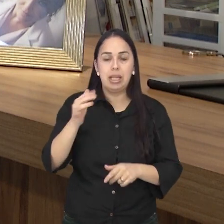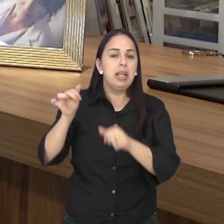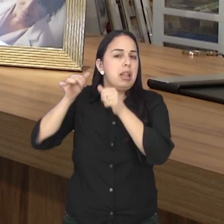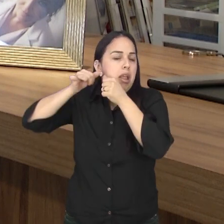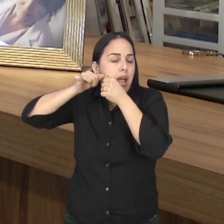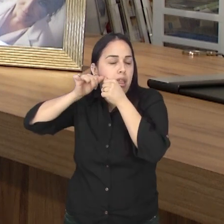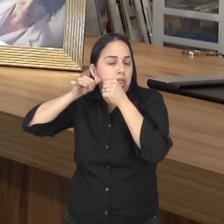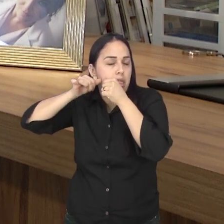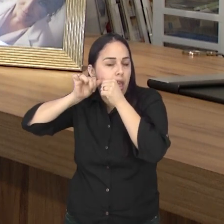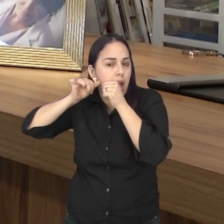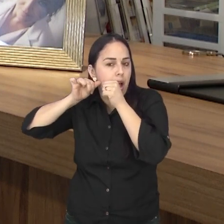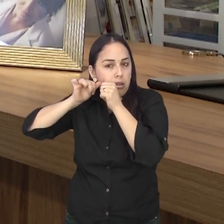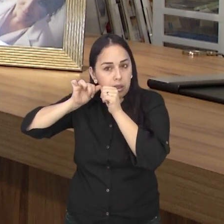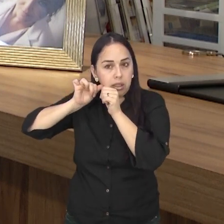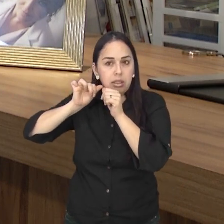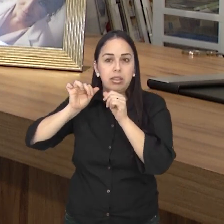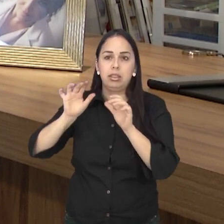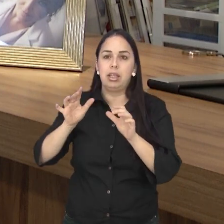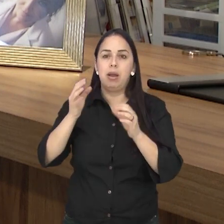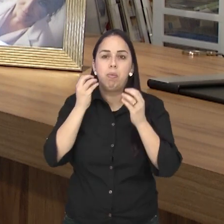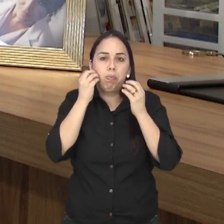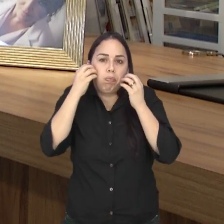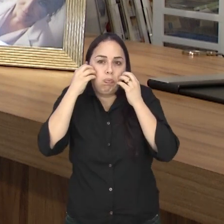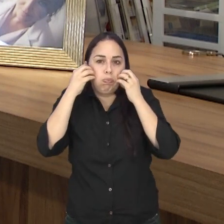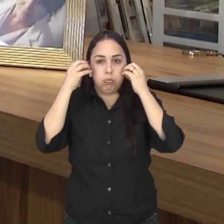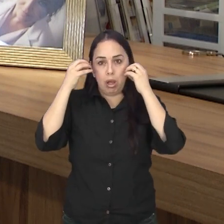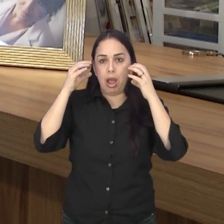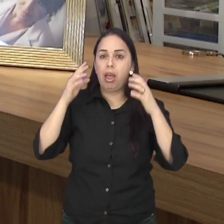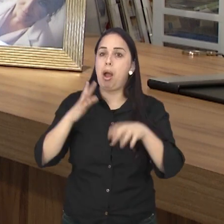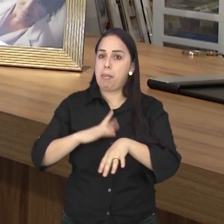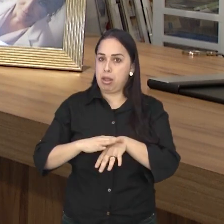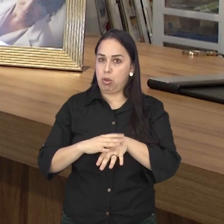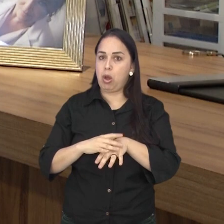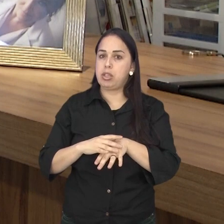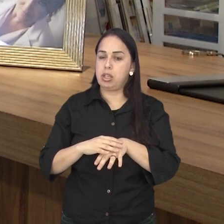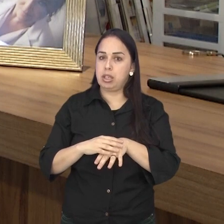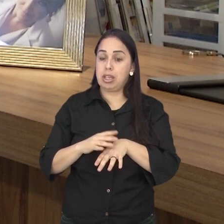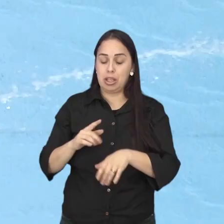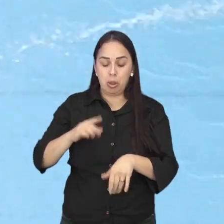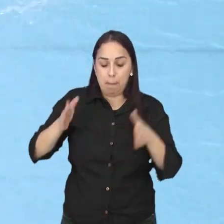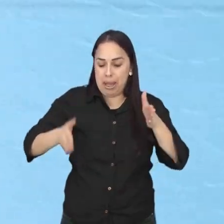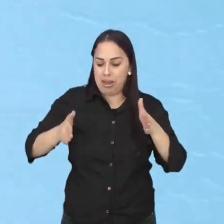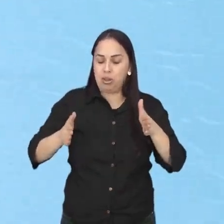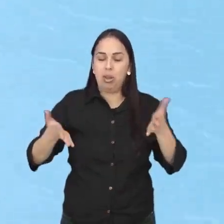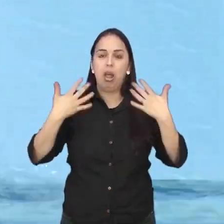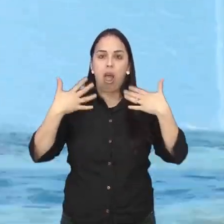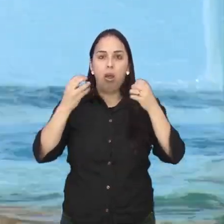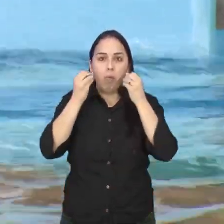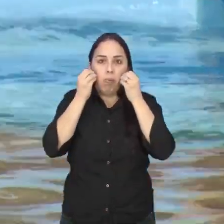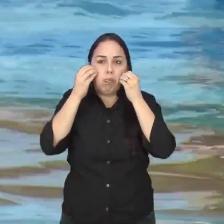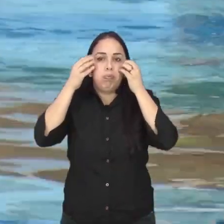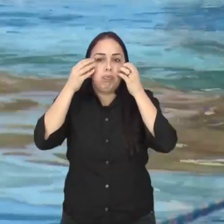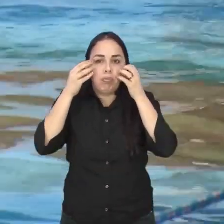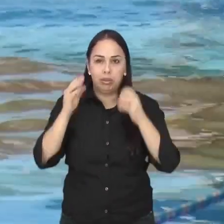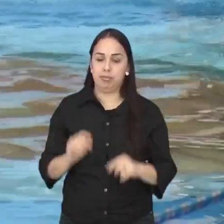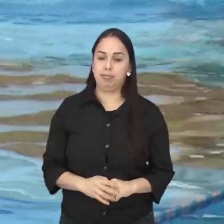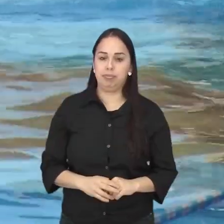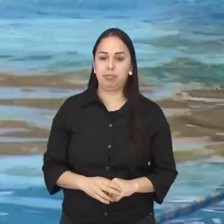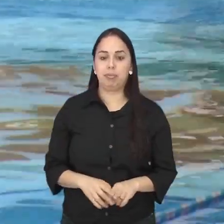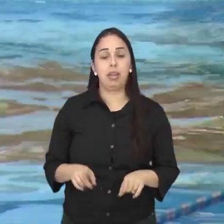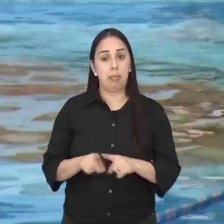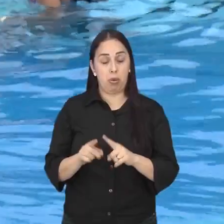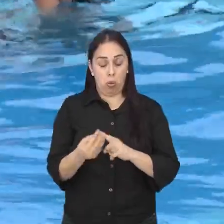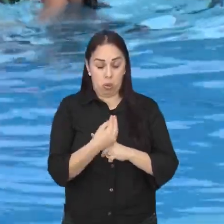as espinhas é mais popularmente conhecido, ela também é uma doença que aflora no verão. Com os cuidados e a atenção necessária